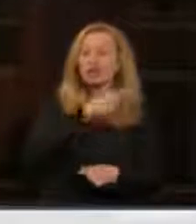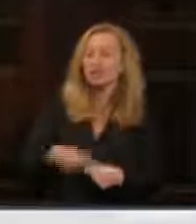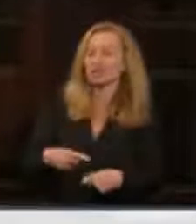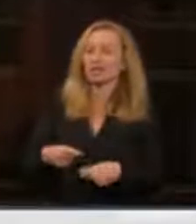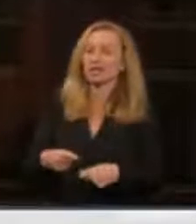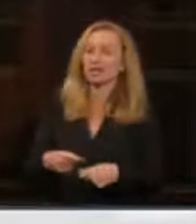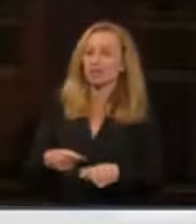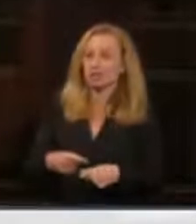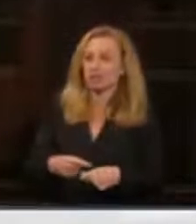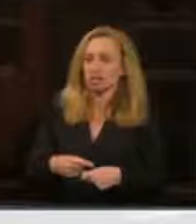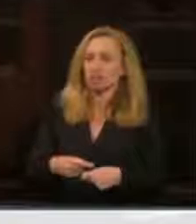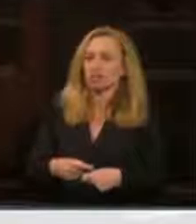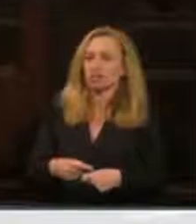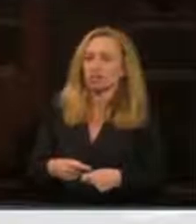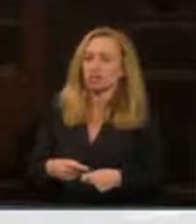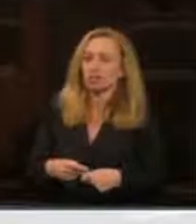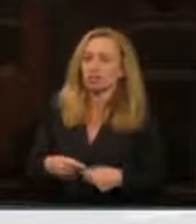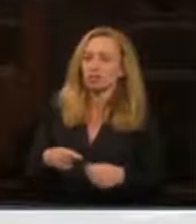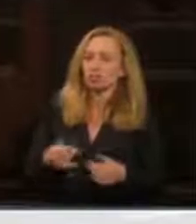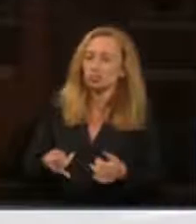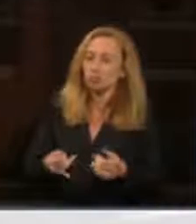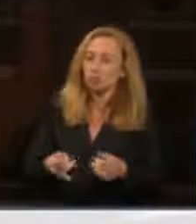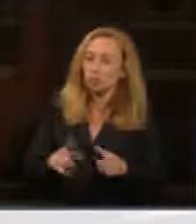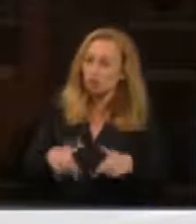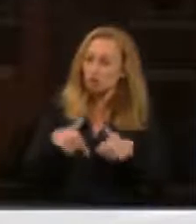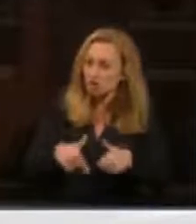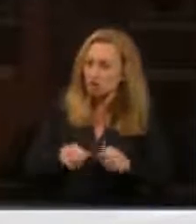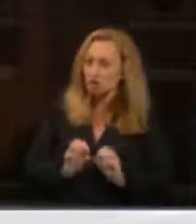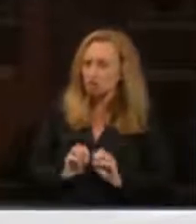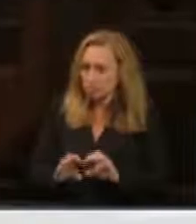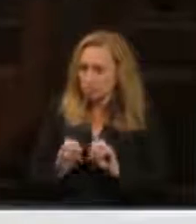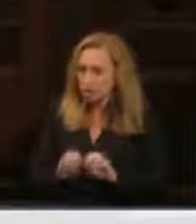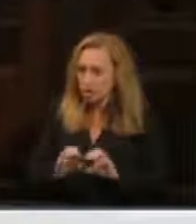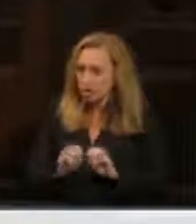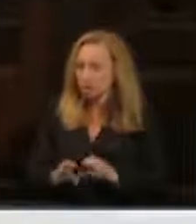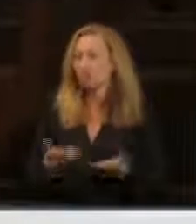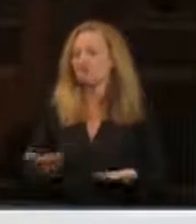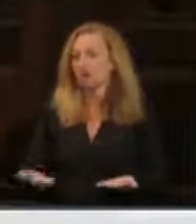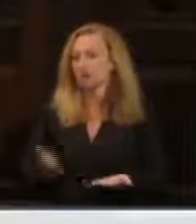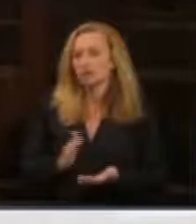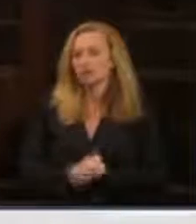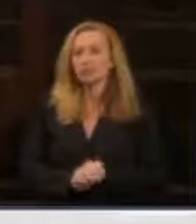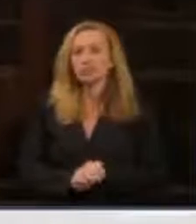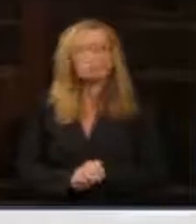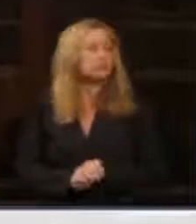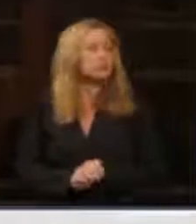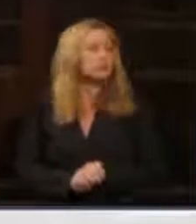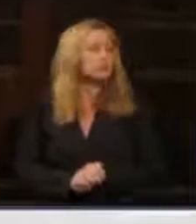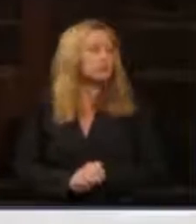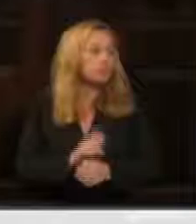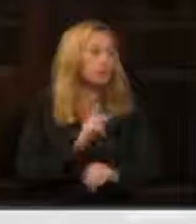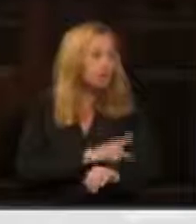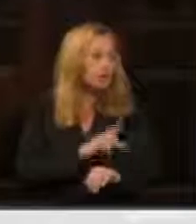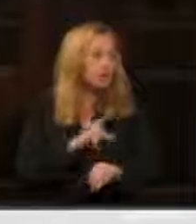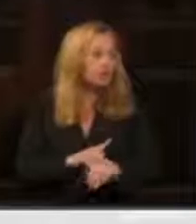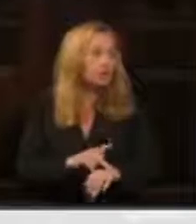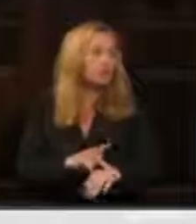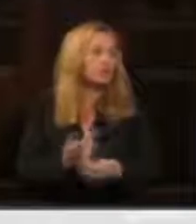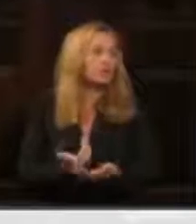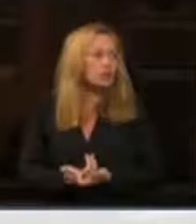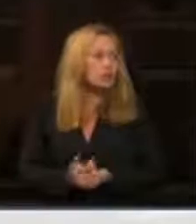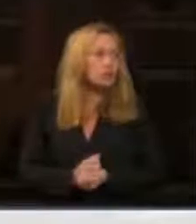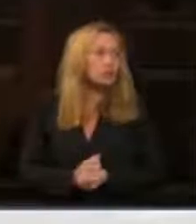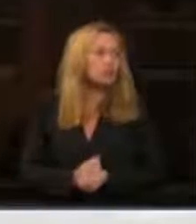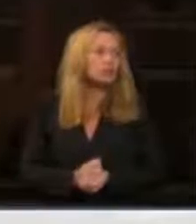acabar com isso de forma muito pedagógica, de forma didática, fazendo, primeiro, reconhecendo o seu racismo. Afinal